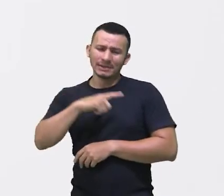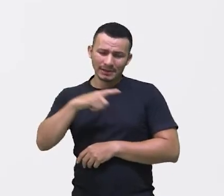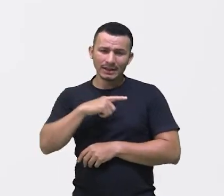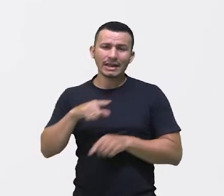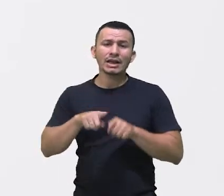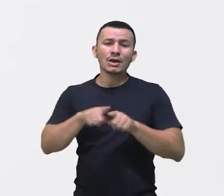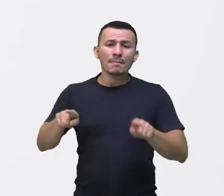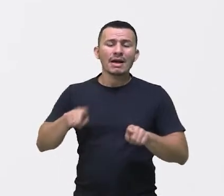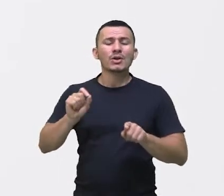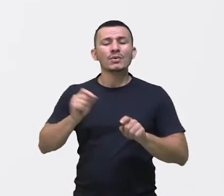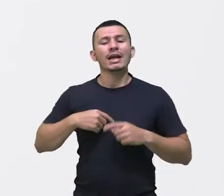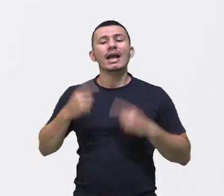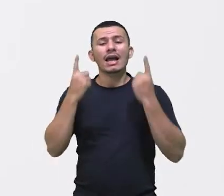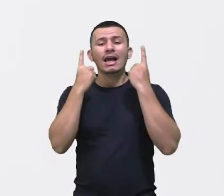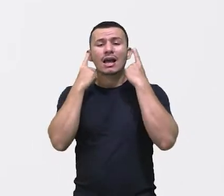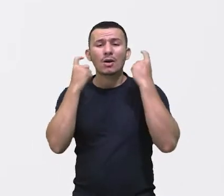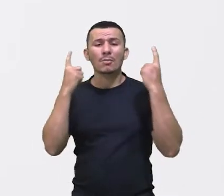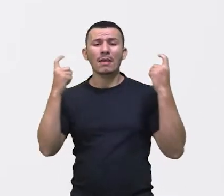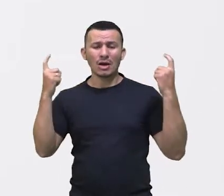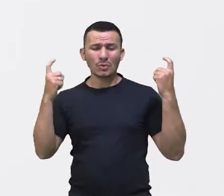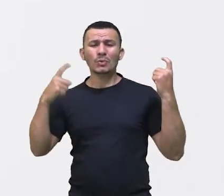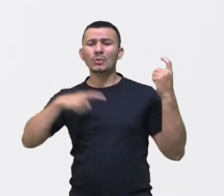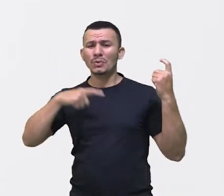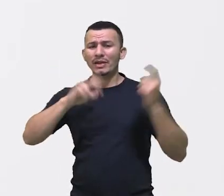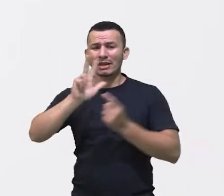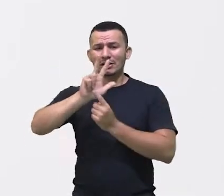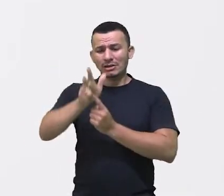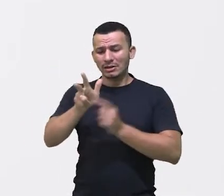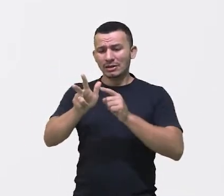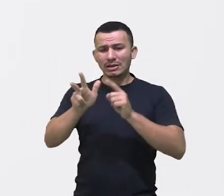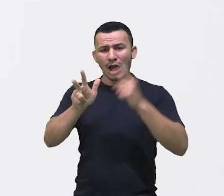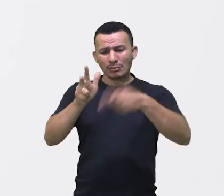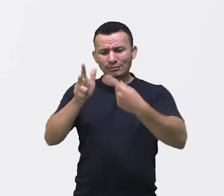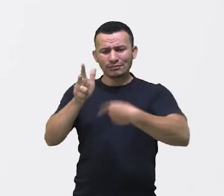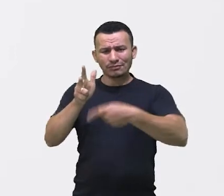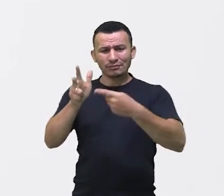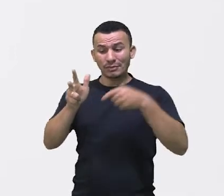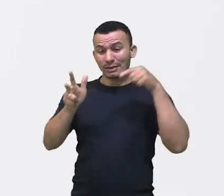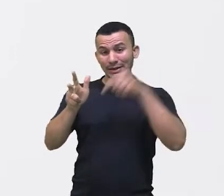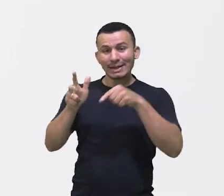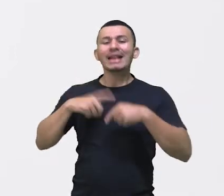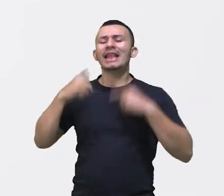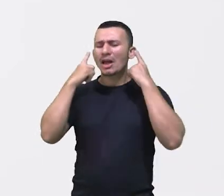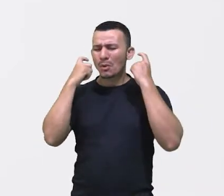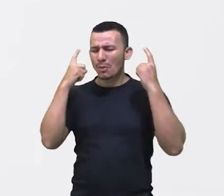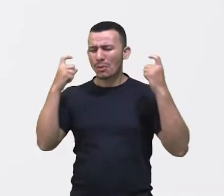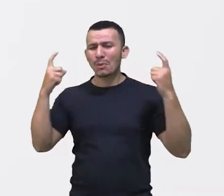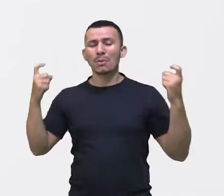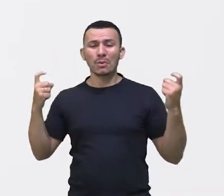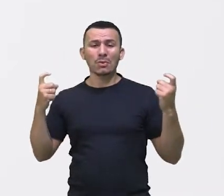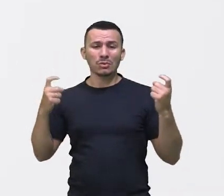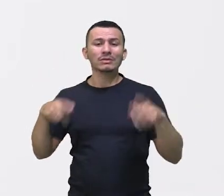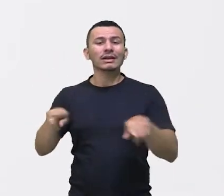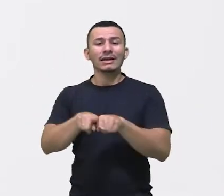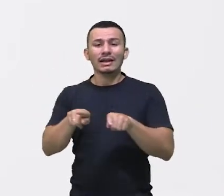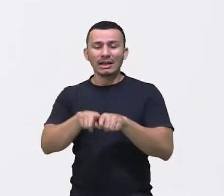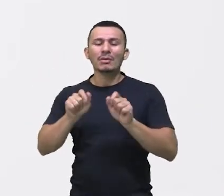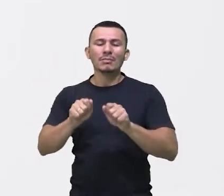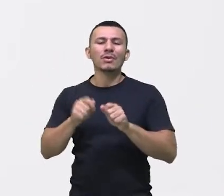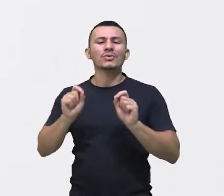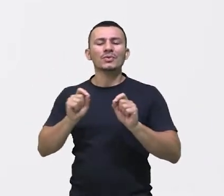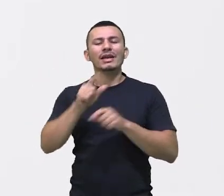devido ao ruído, né, do barulho que se faz ao gerar essa turbina, e também com a possibilidade de morte de